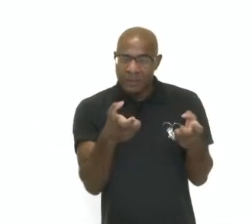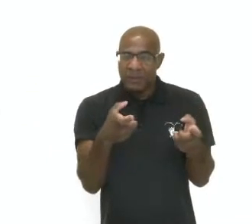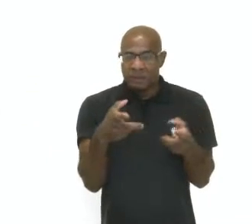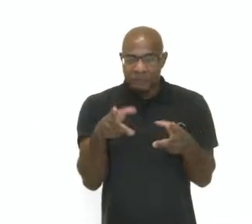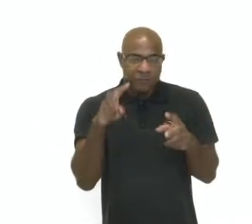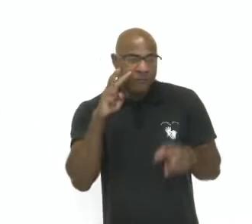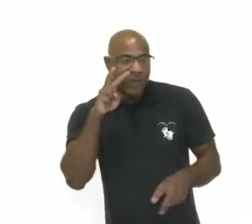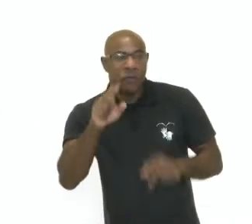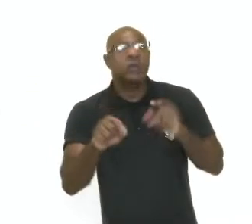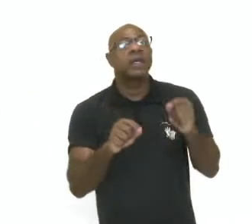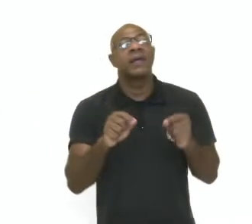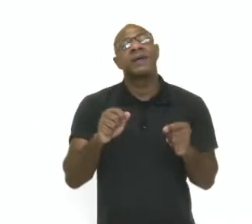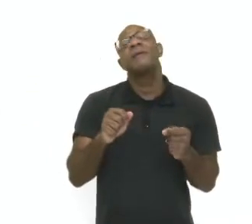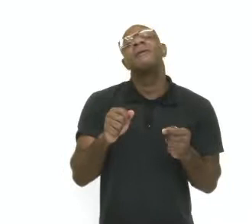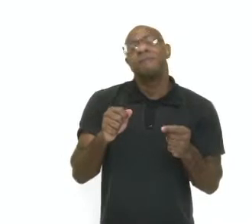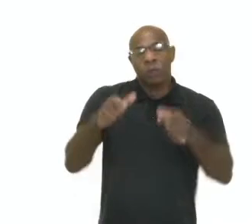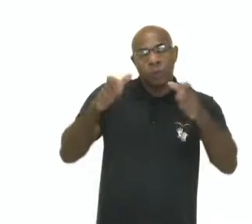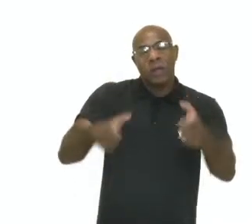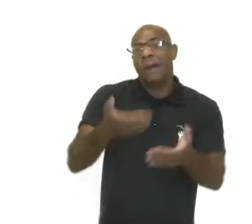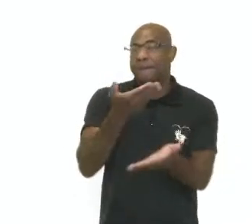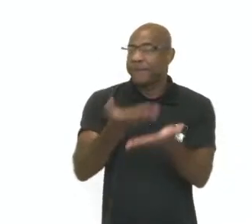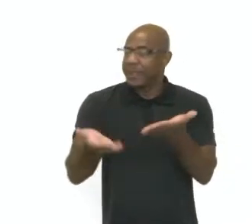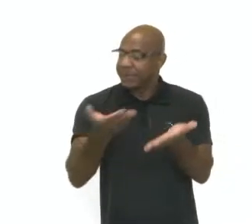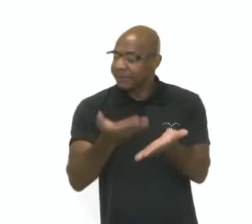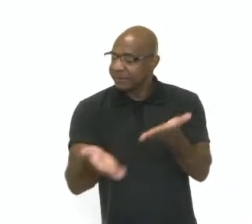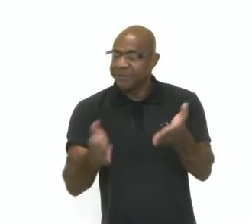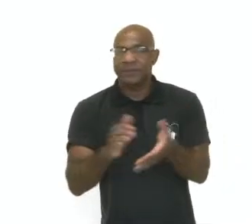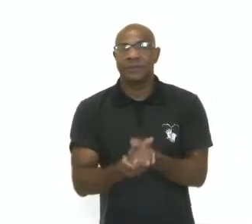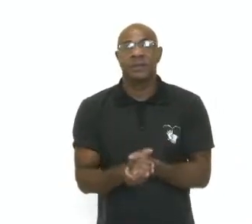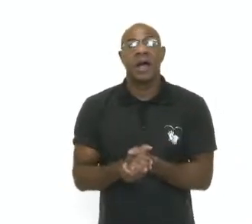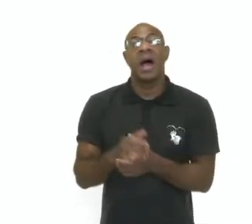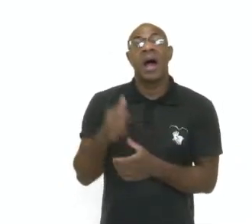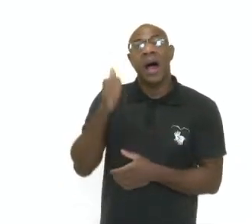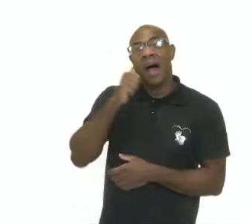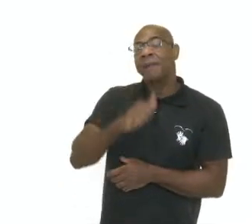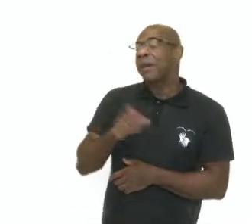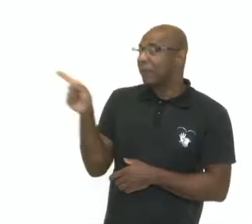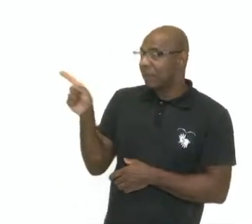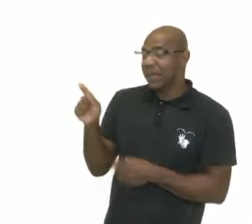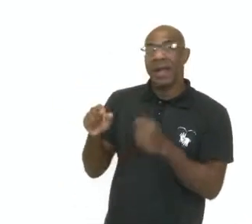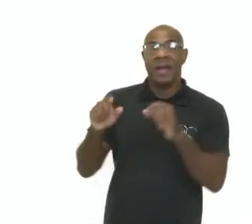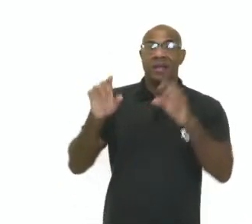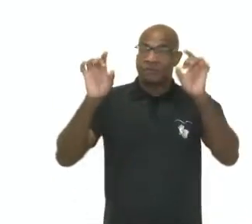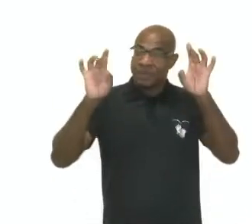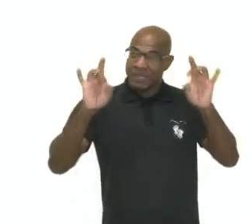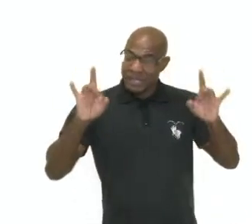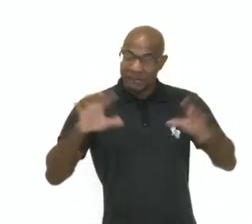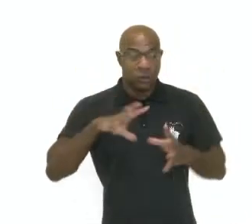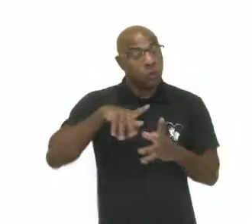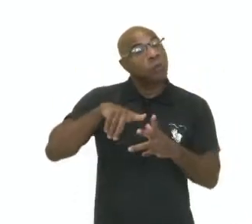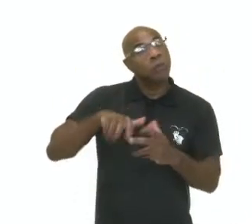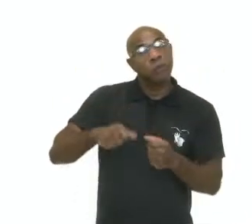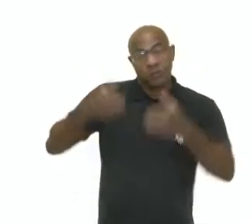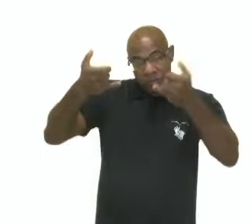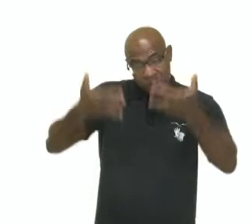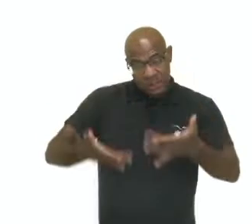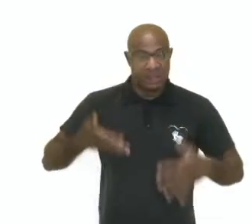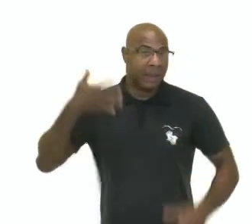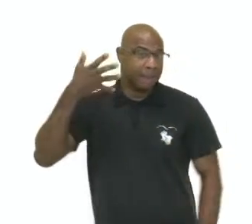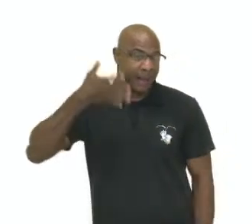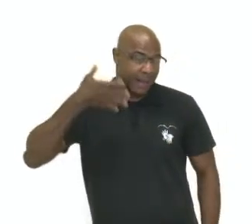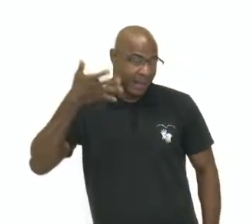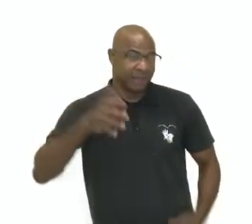marinha Silvia Ar, uma das maiores especialistas do mundo na área, durante uma palestra no TED. As